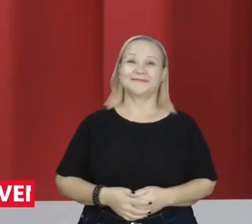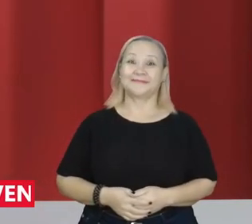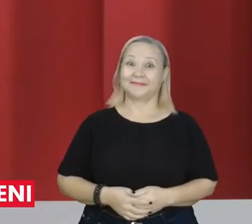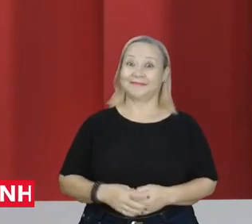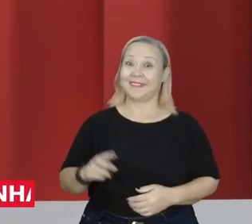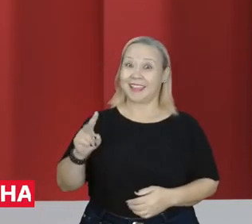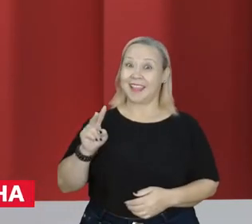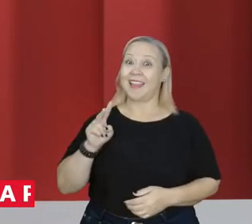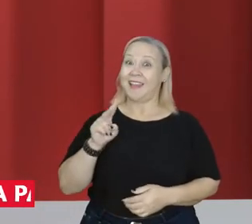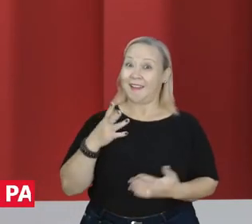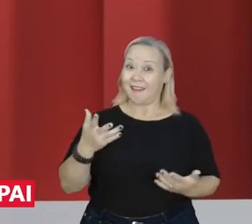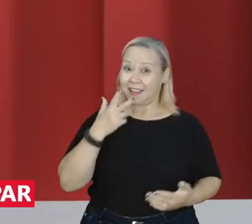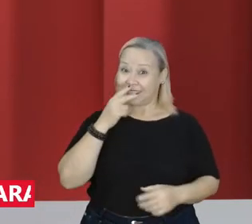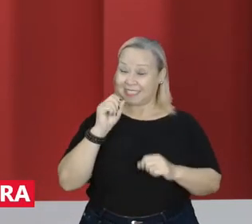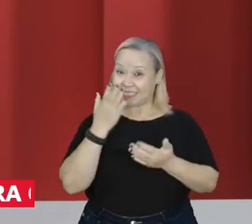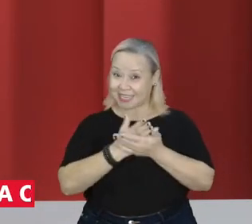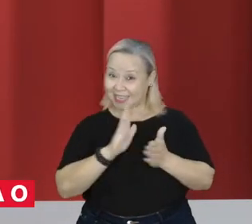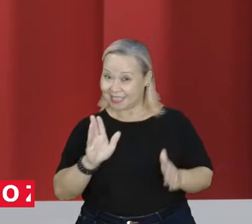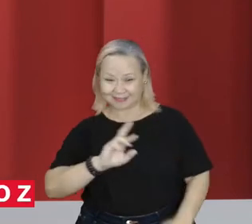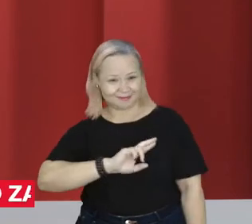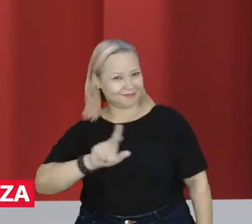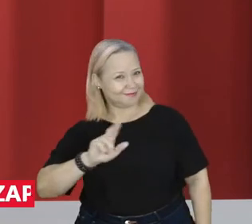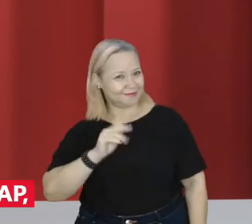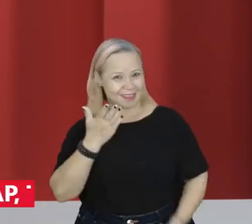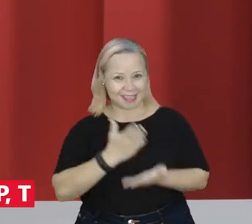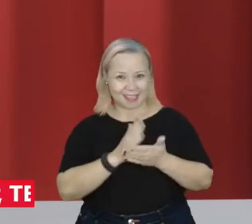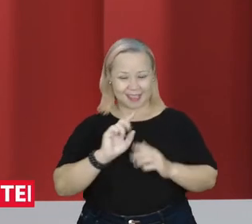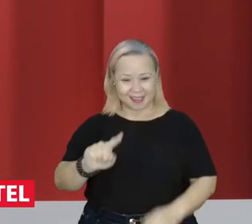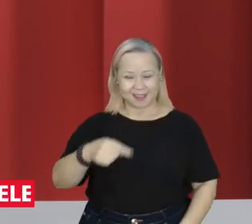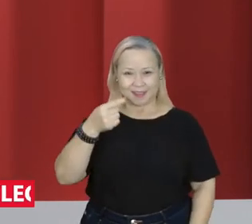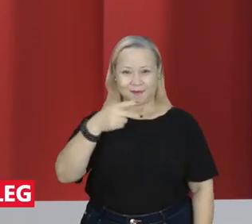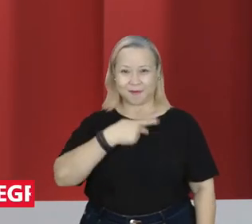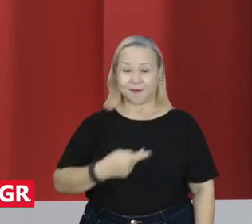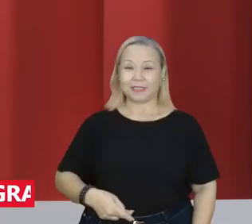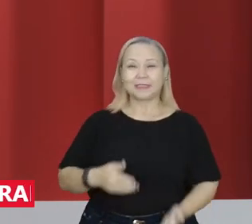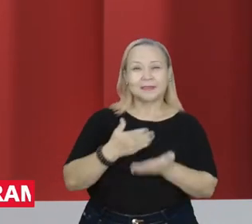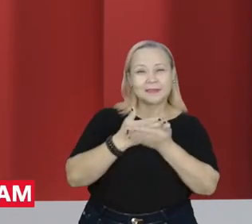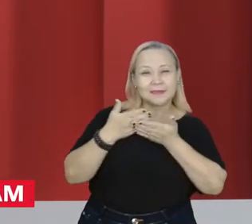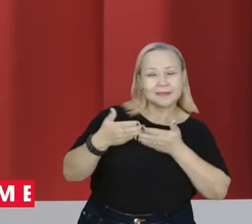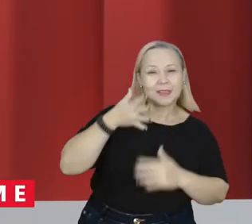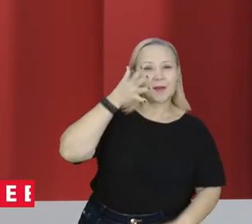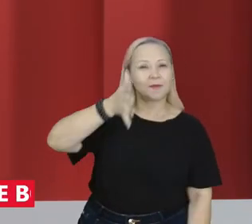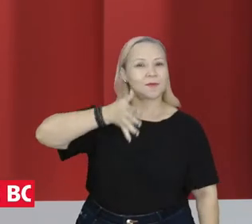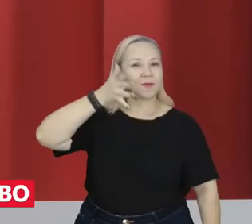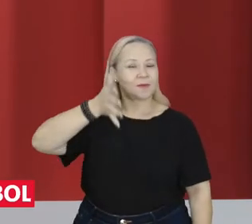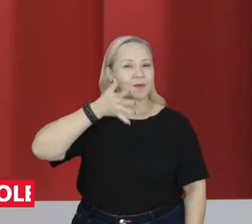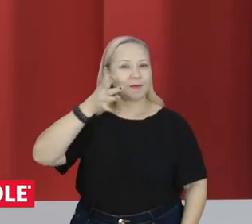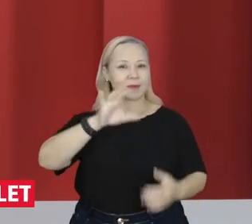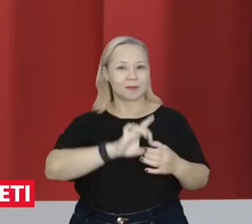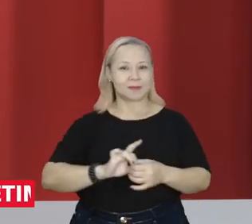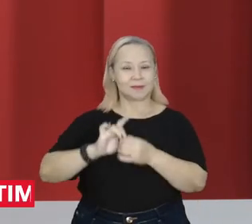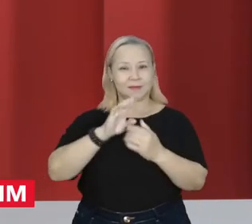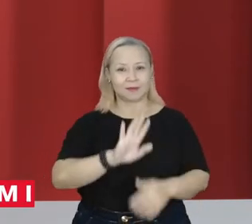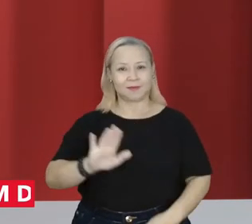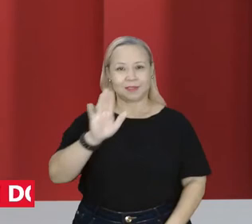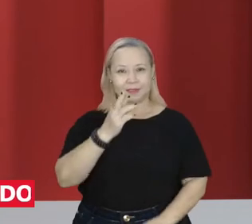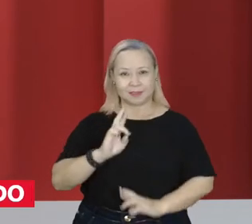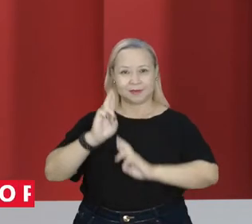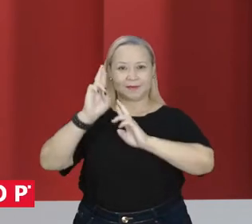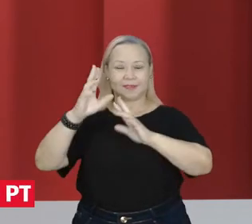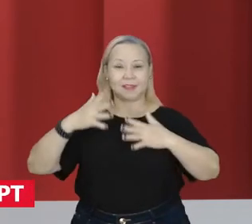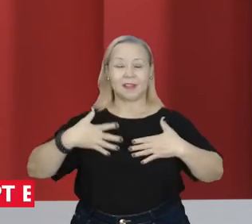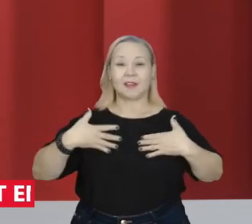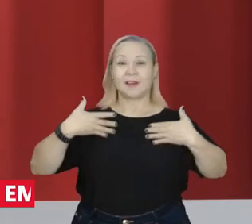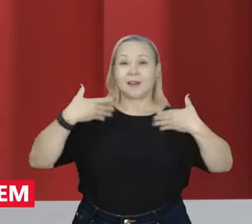Olha isso, você acha que acabou? Não acabou não, porque logo depois o presidente iniciou um comício da coligação Brasil da Esperança, uma festa popular